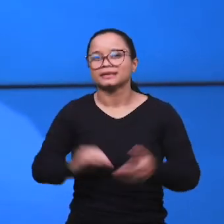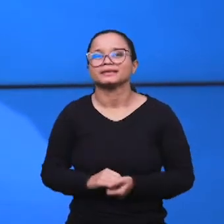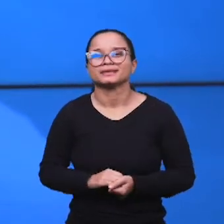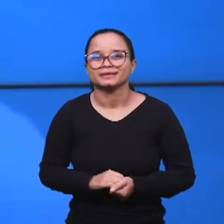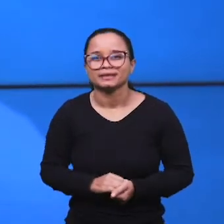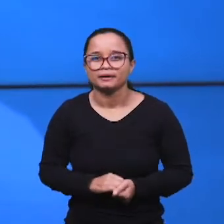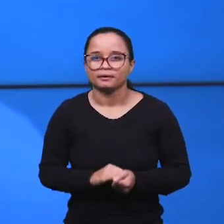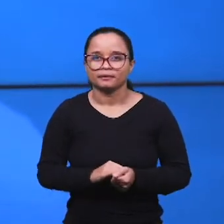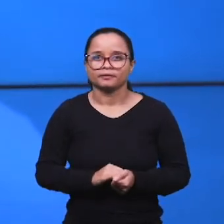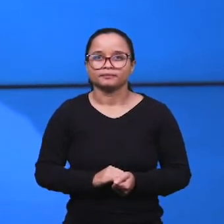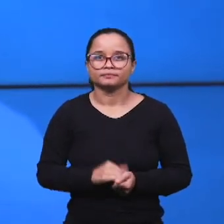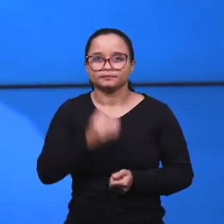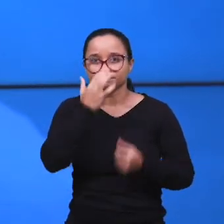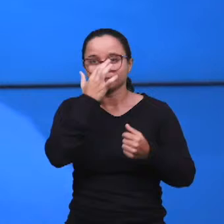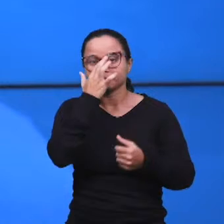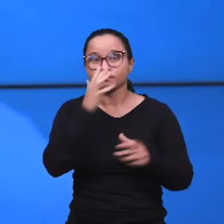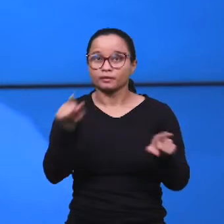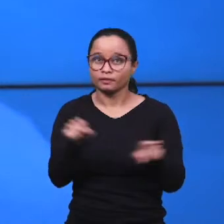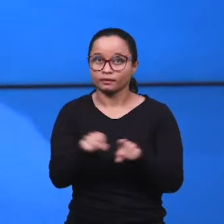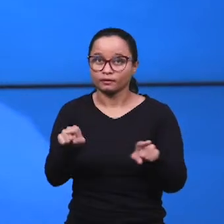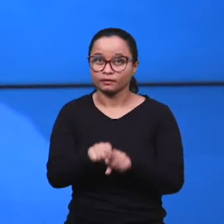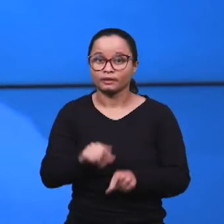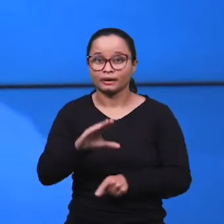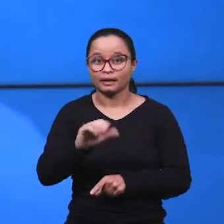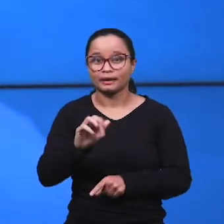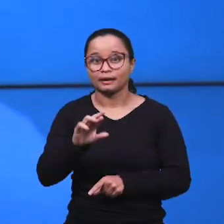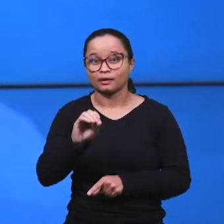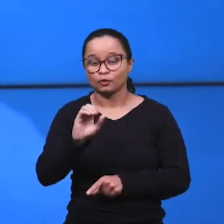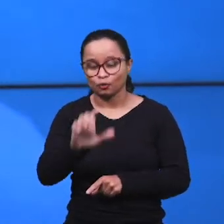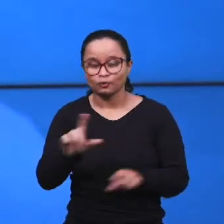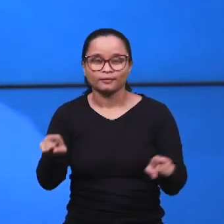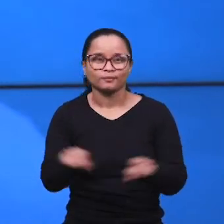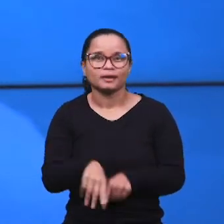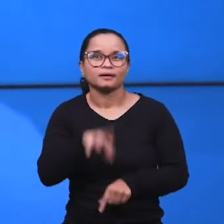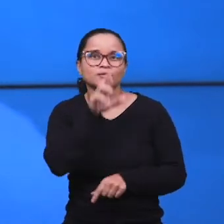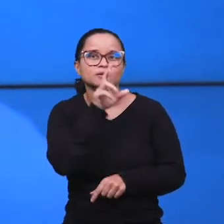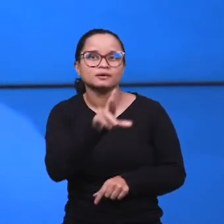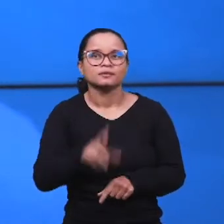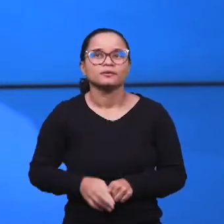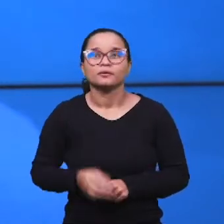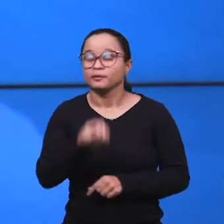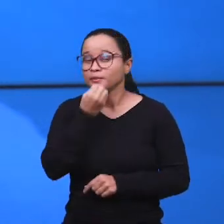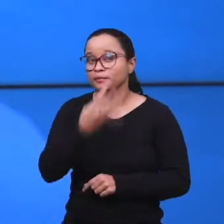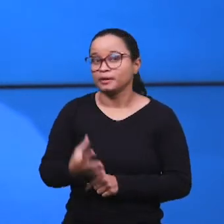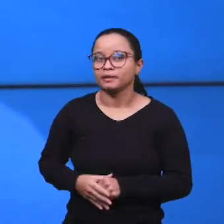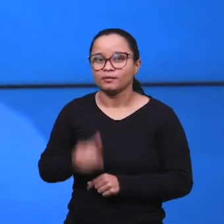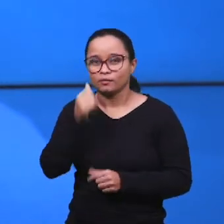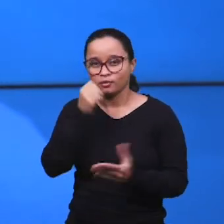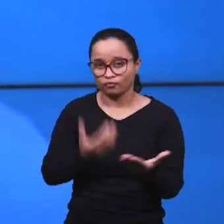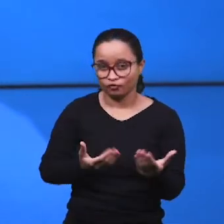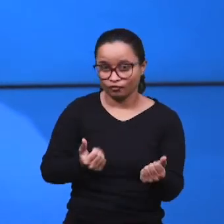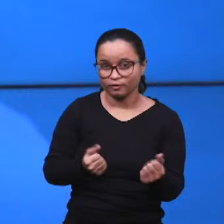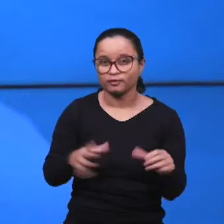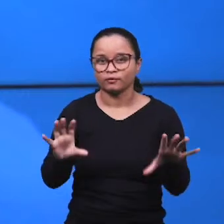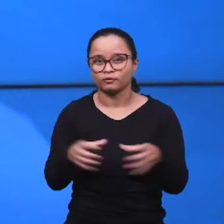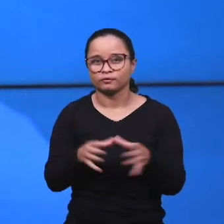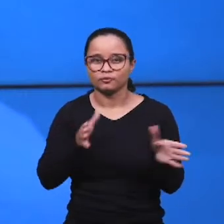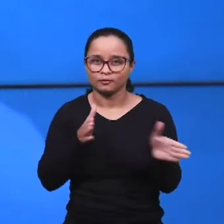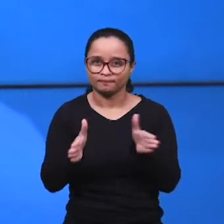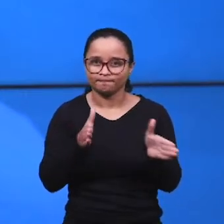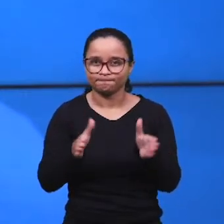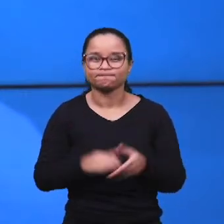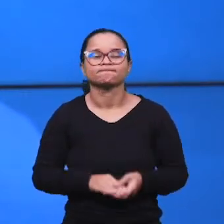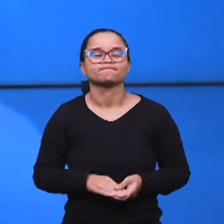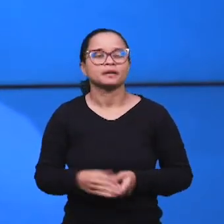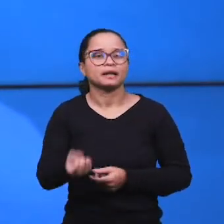Jesus para o irmão também, viu? Também a Carol respondeu muito bem, Carol, lá em Brumado. A Carol é uma jovem, né, do grupo de acessibilidade, e